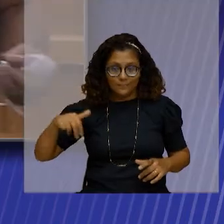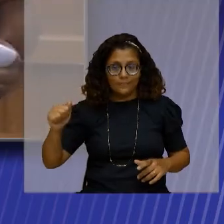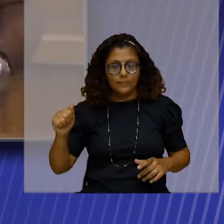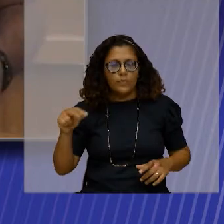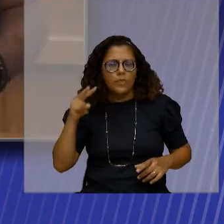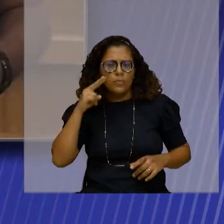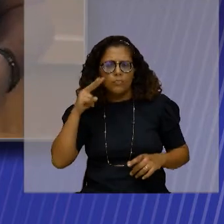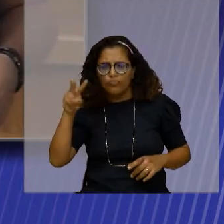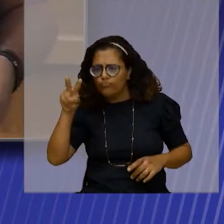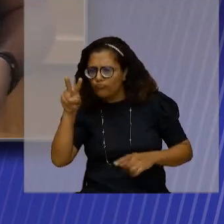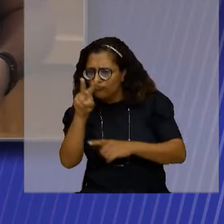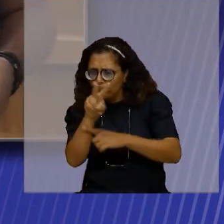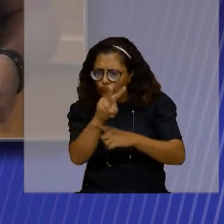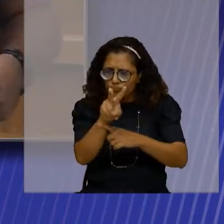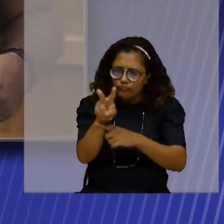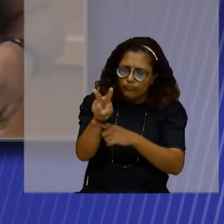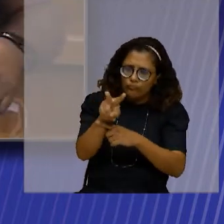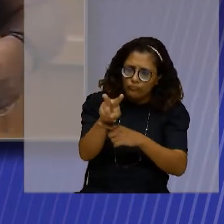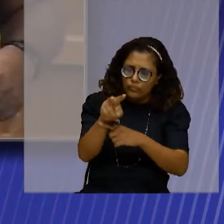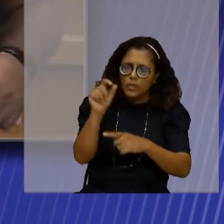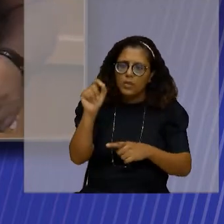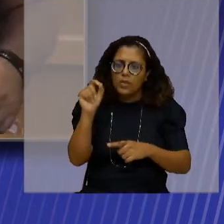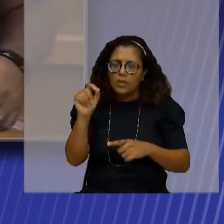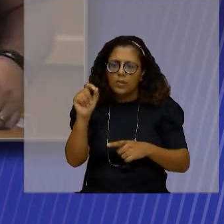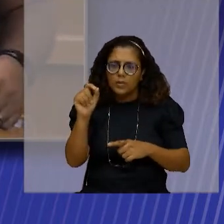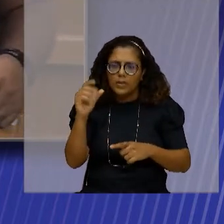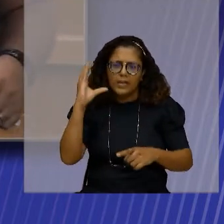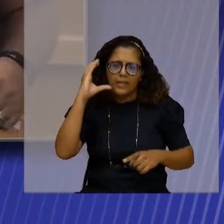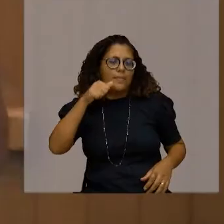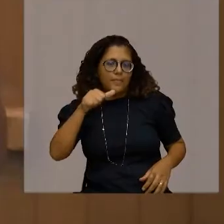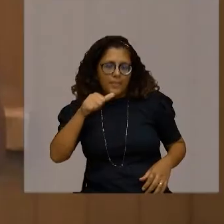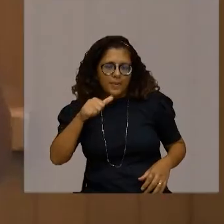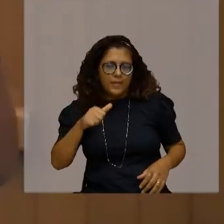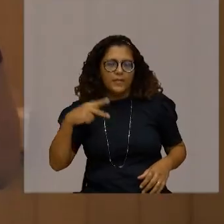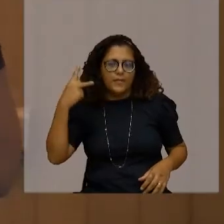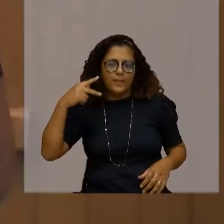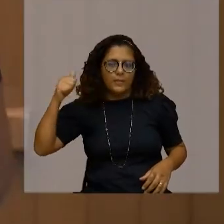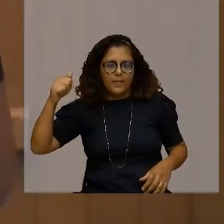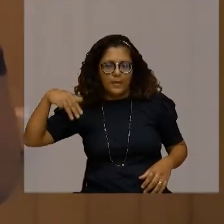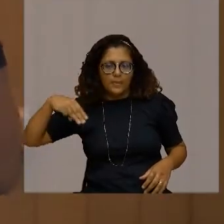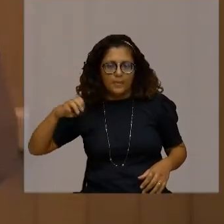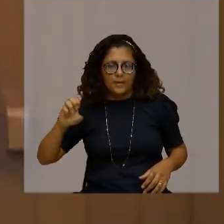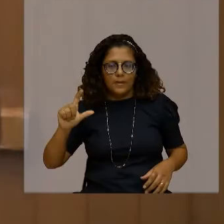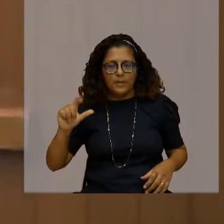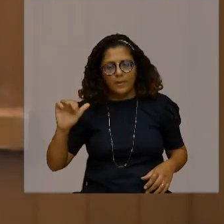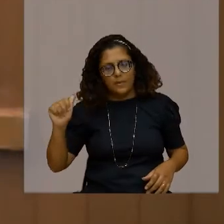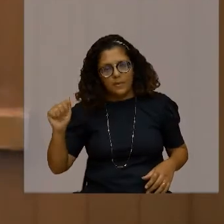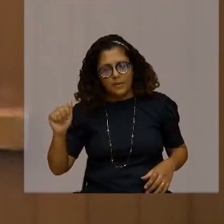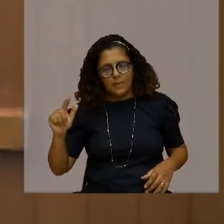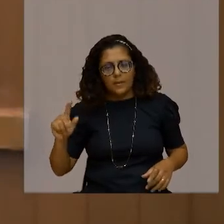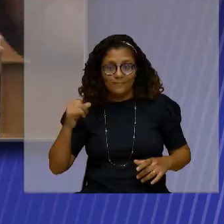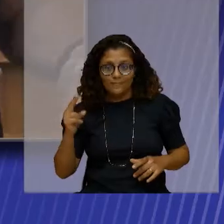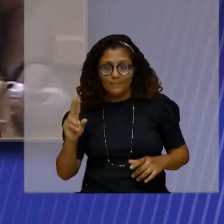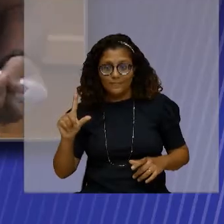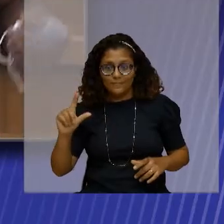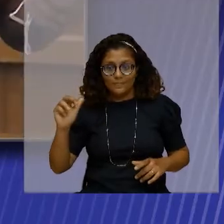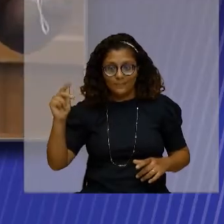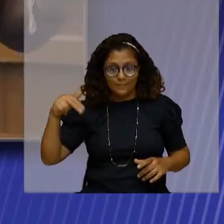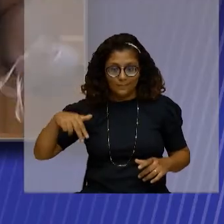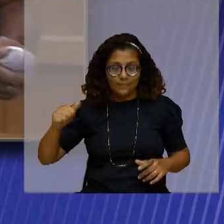o vereador Milton Vieira Filho falou da importância do respeito as mulheres EA importância dos órgãos de proteção